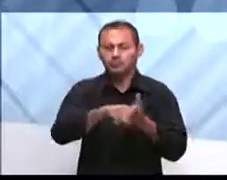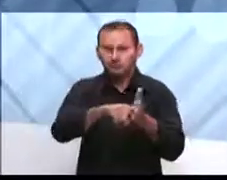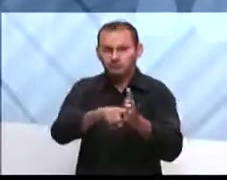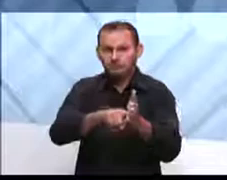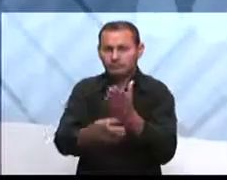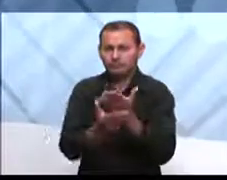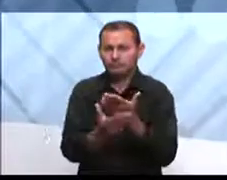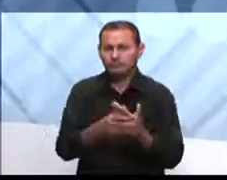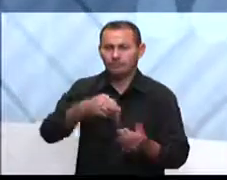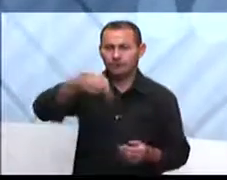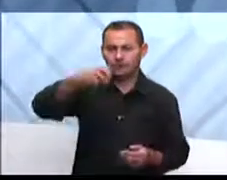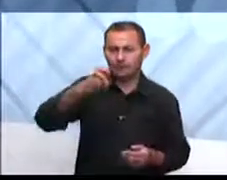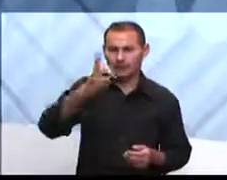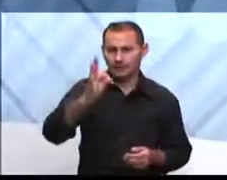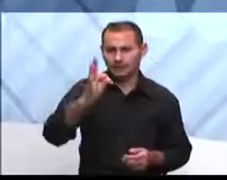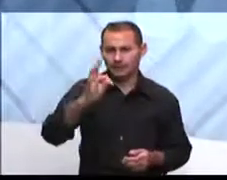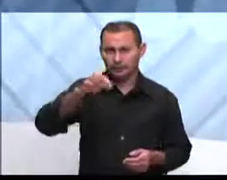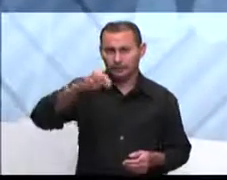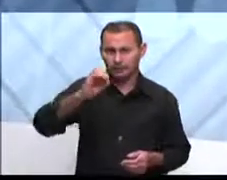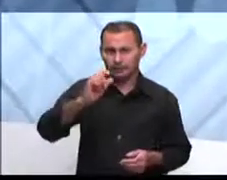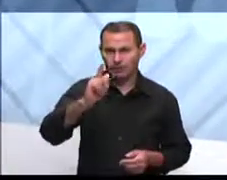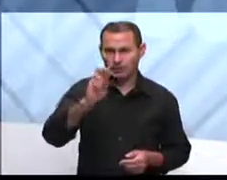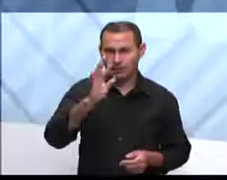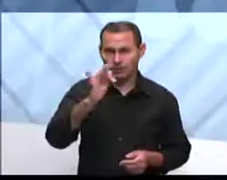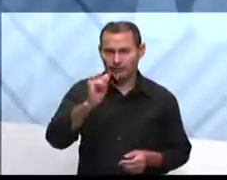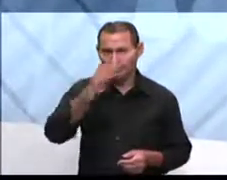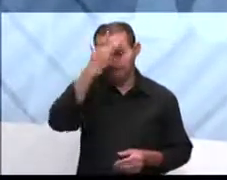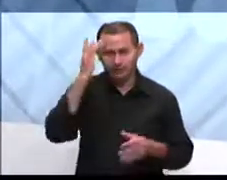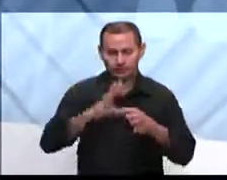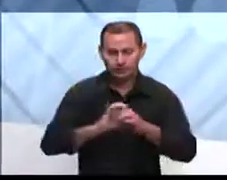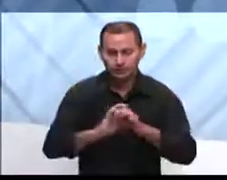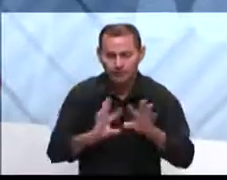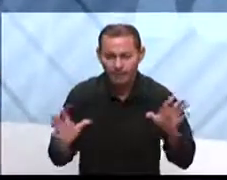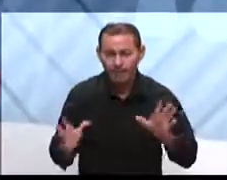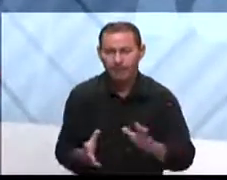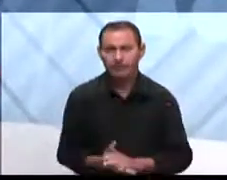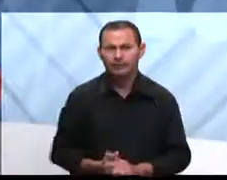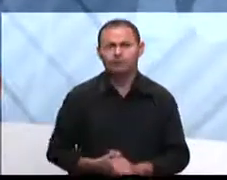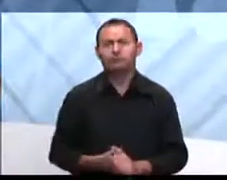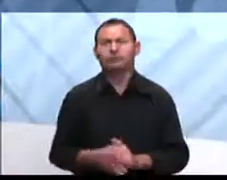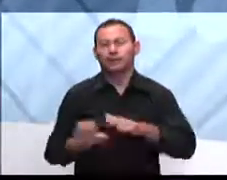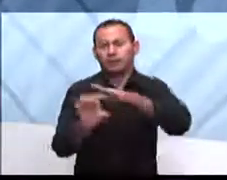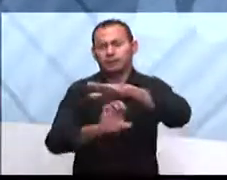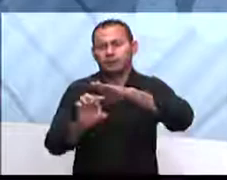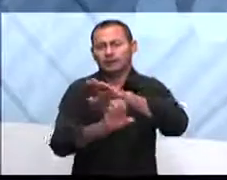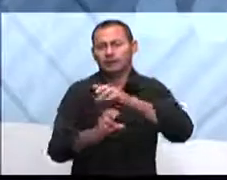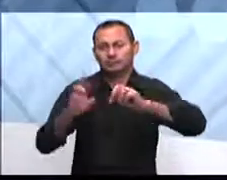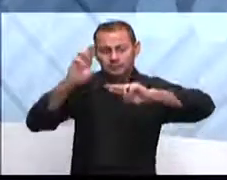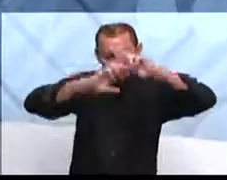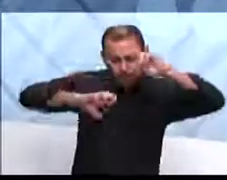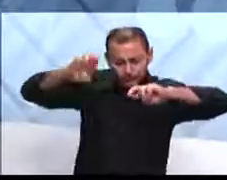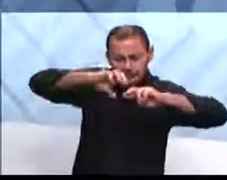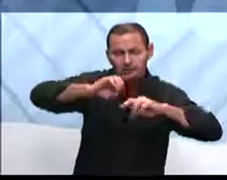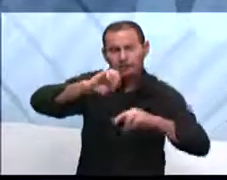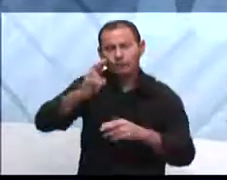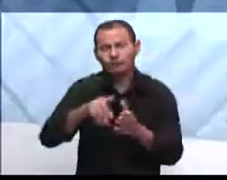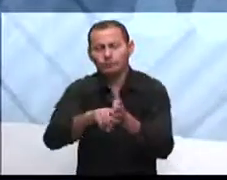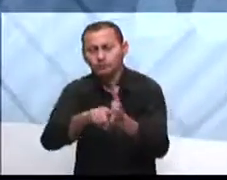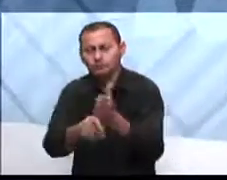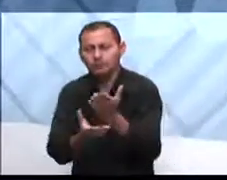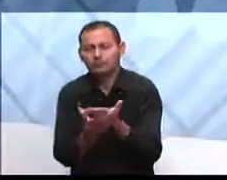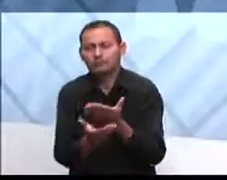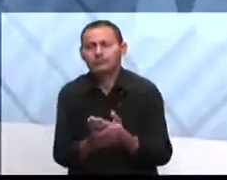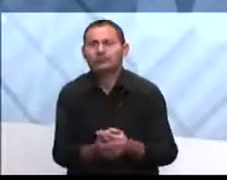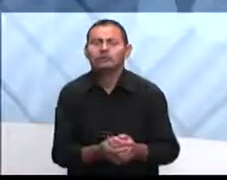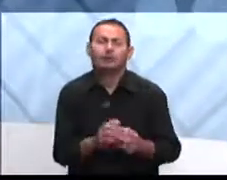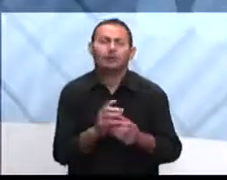pesquisas netnográficas, onde a pessoa se dispõe, né, para a empresa de consultoria ou de pesquisa, para,